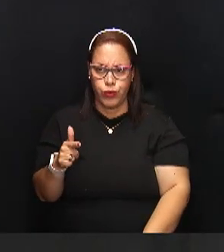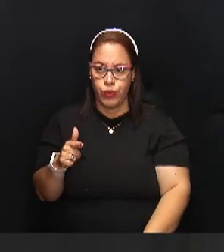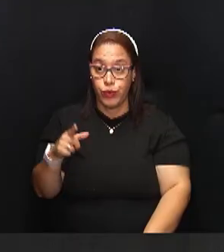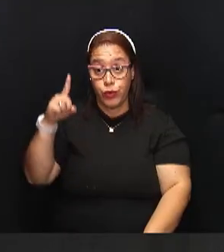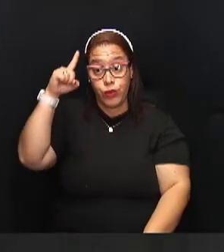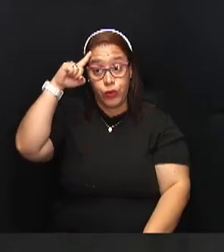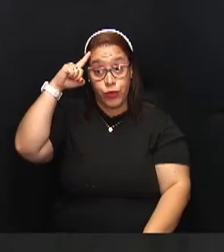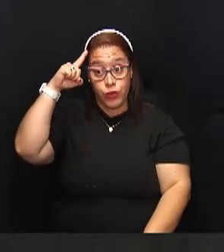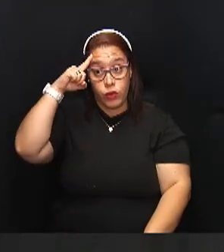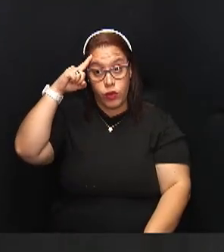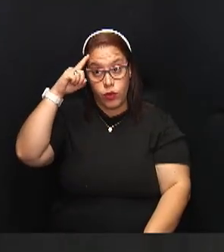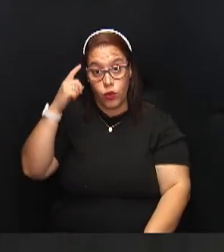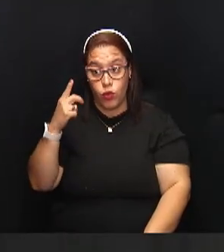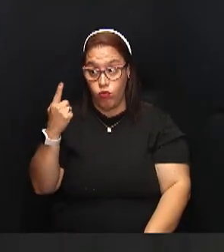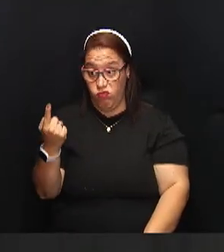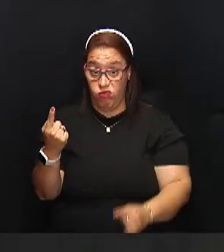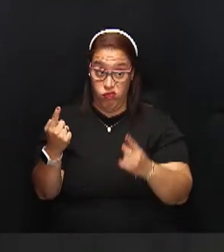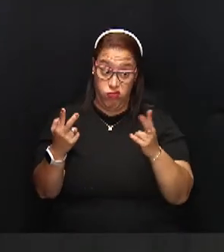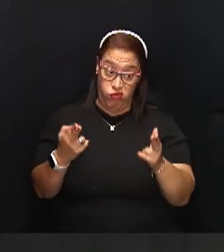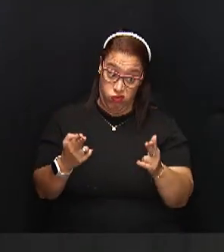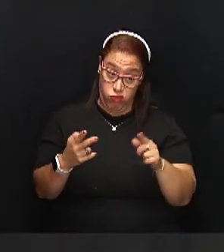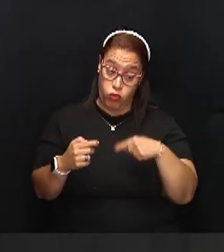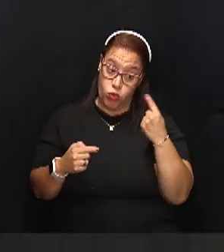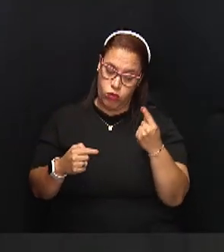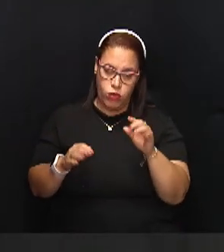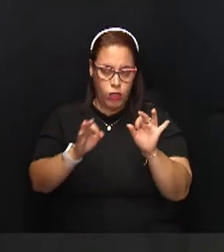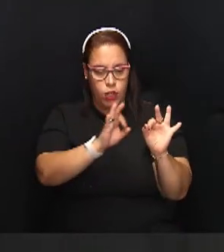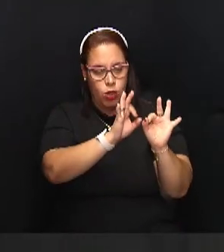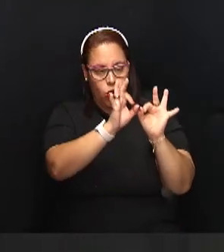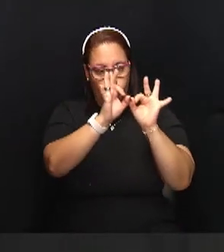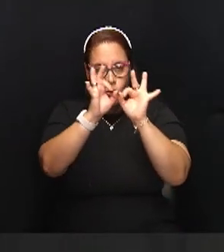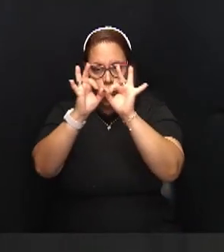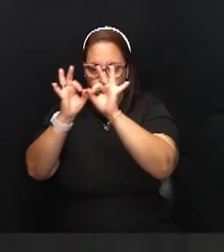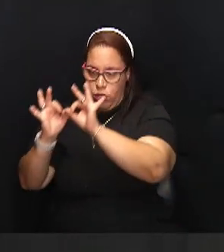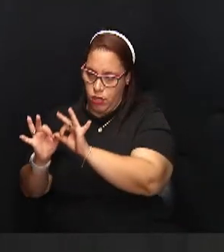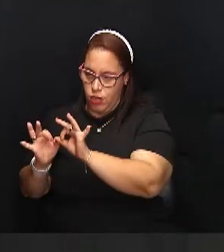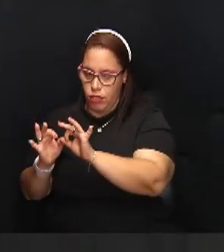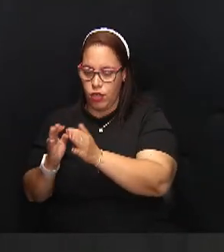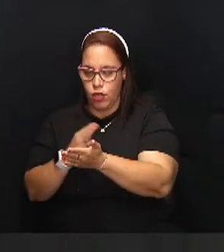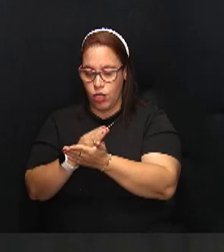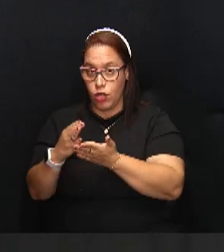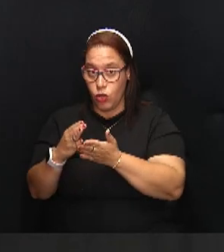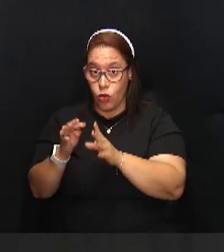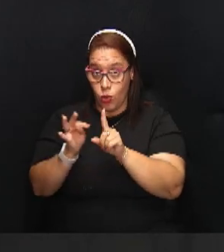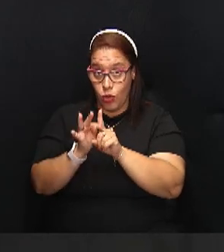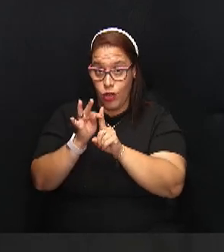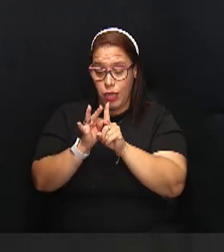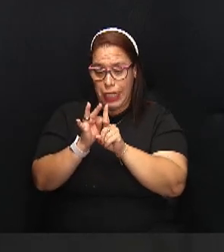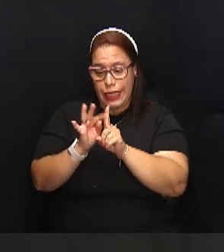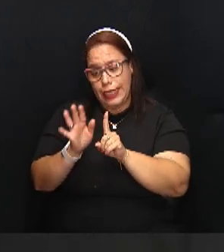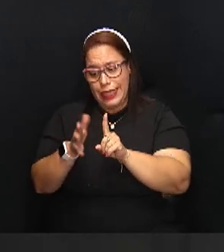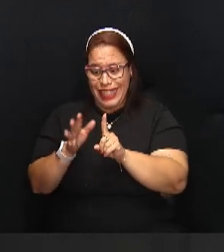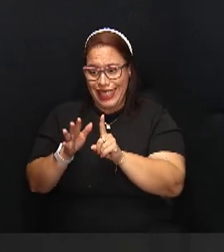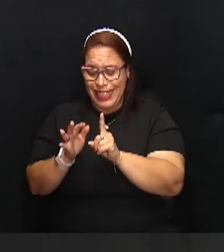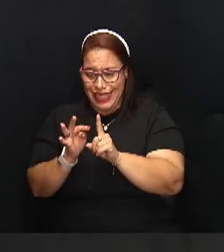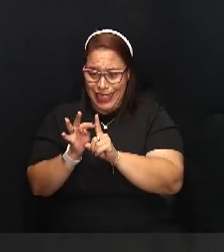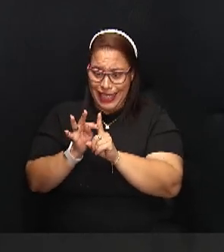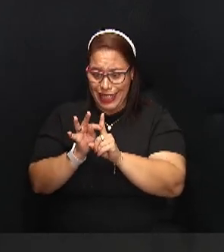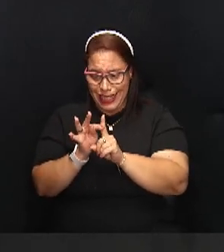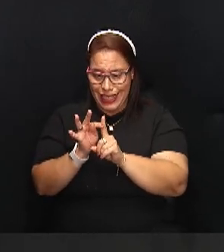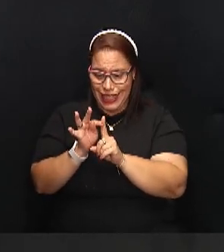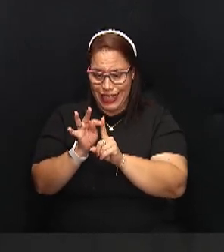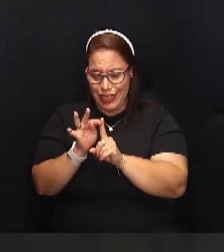dias um igual ao outro, né, não tem rotina. Então hoje a temperatura começa, né, num nível,